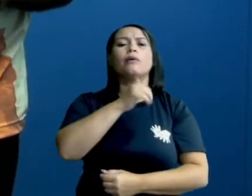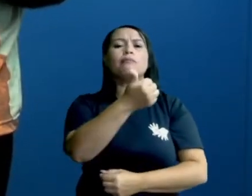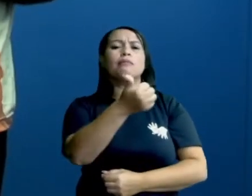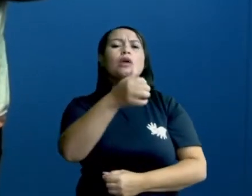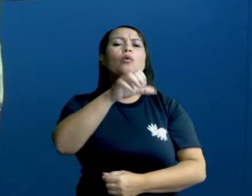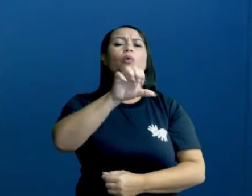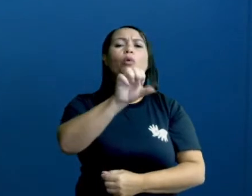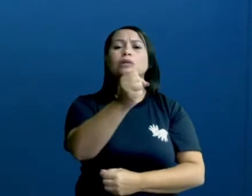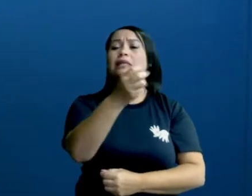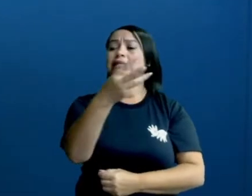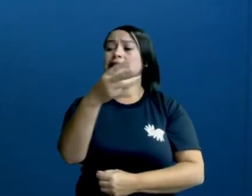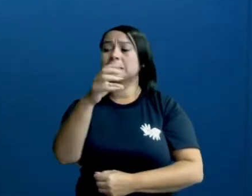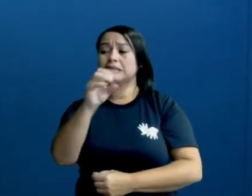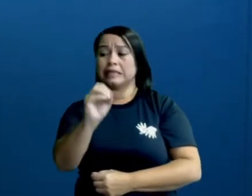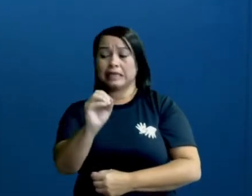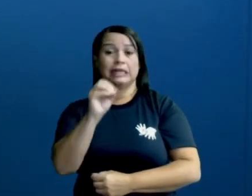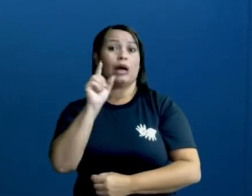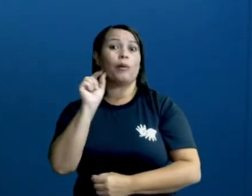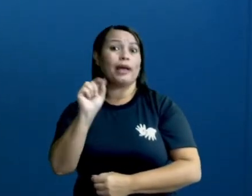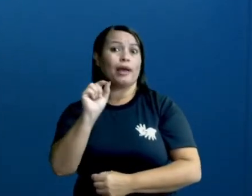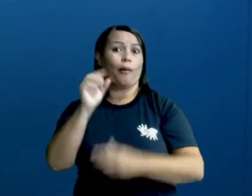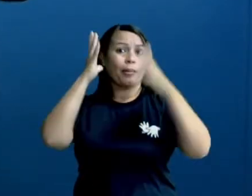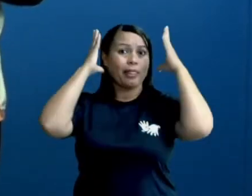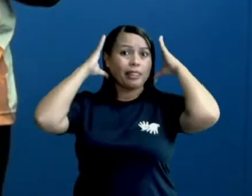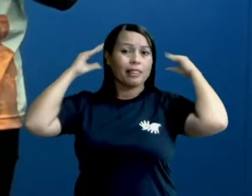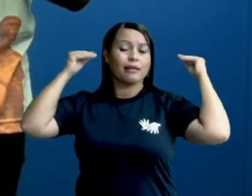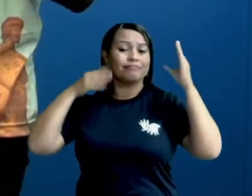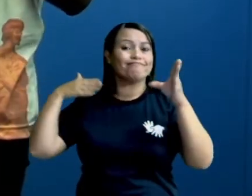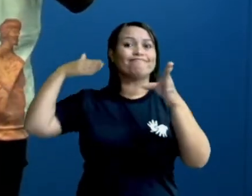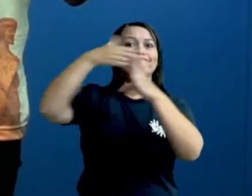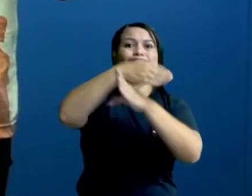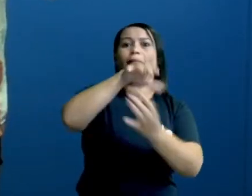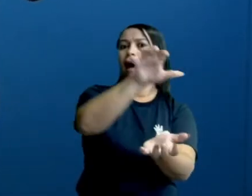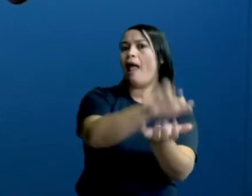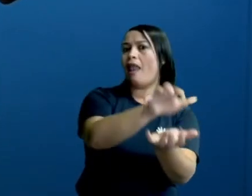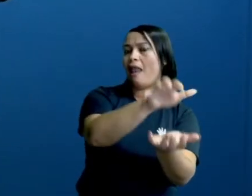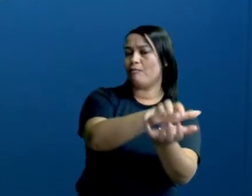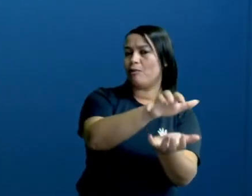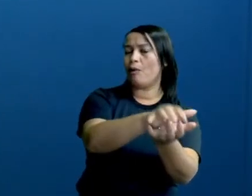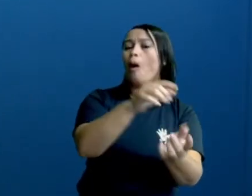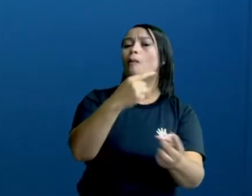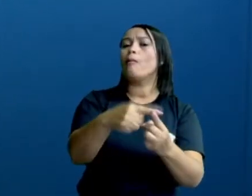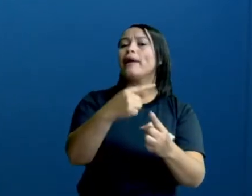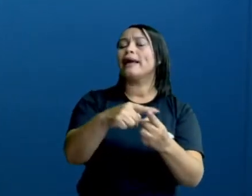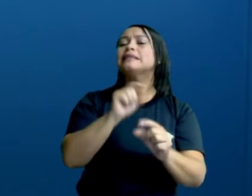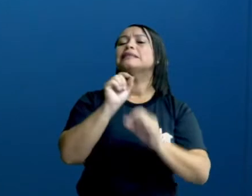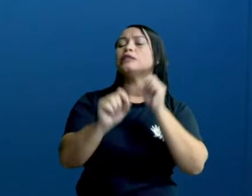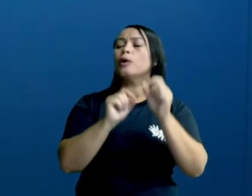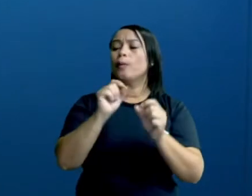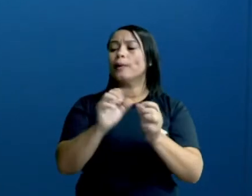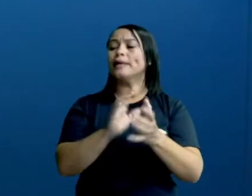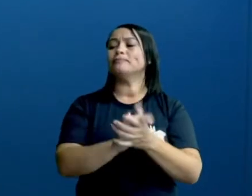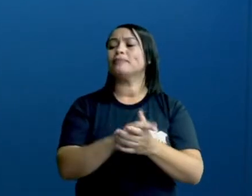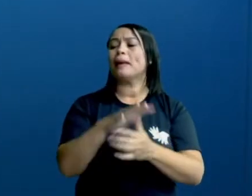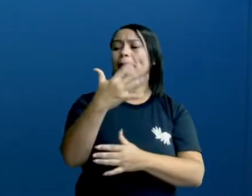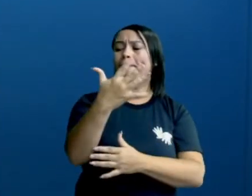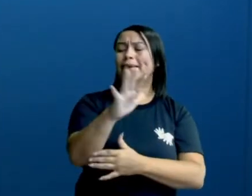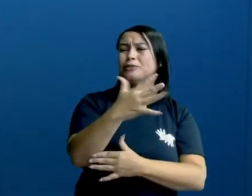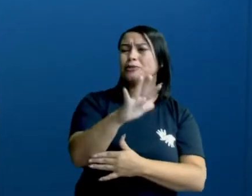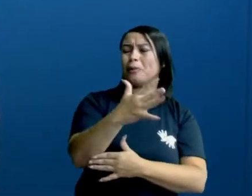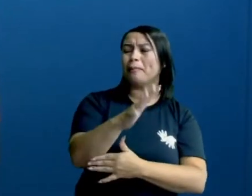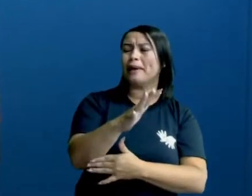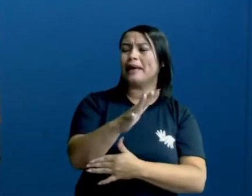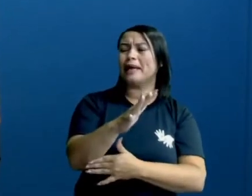holandeses invadem Pernambuco. E acontece isso por causa da União Ibérica. Existia um período no